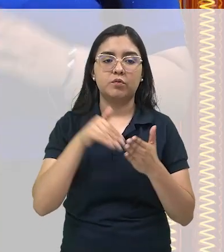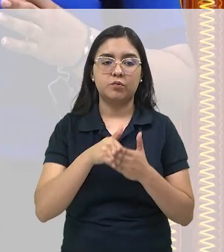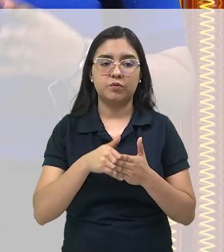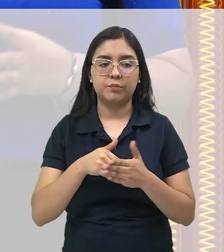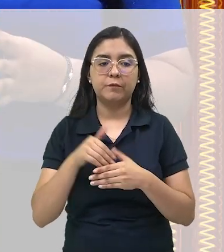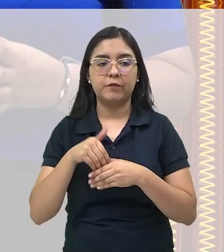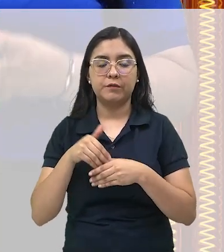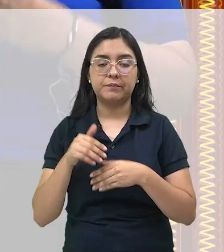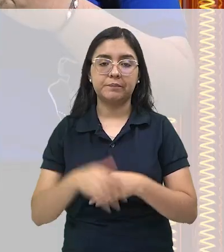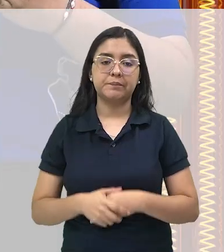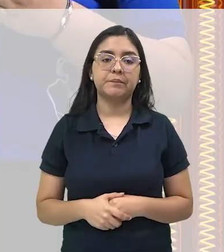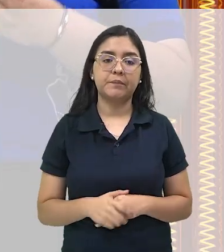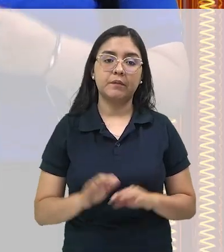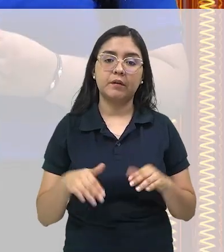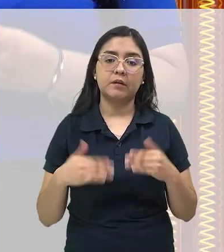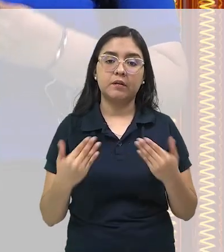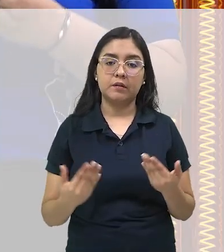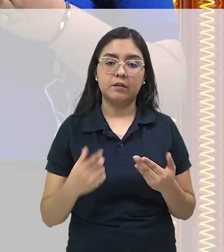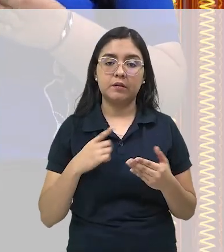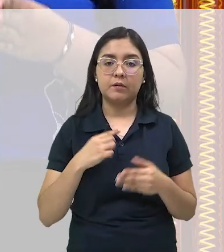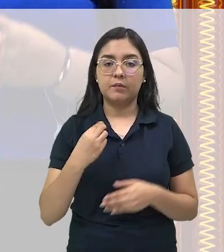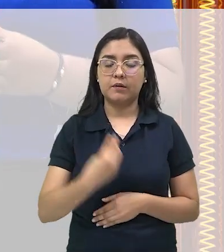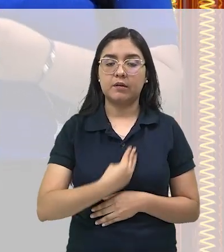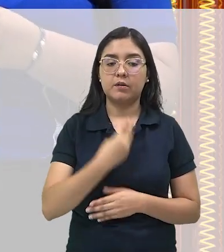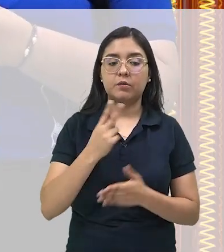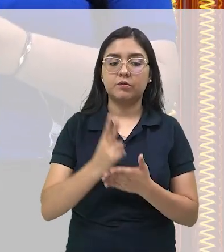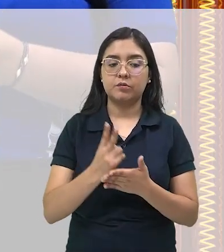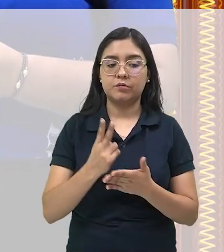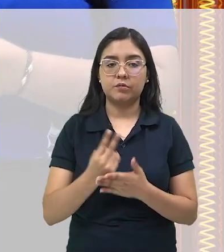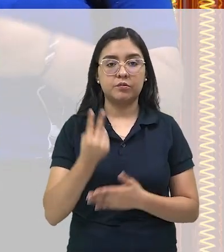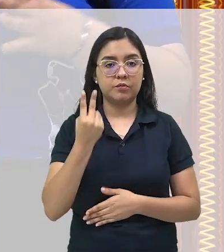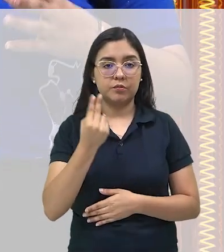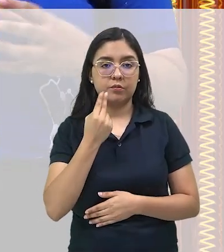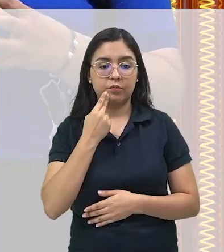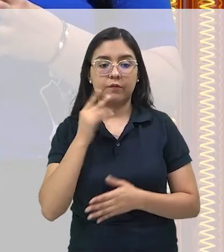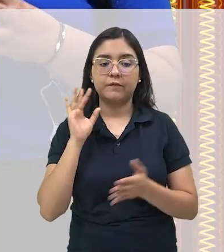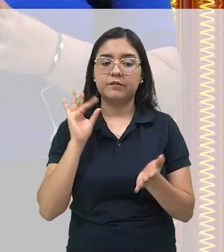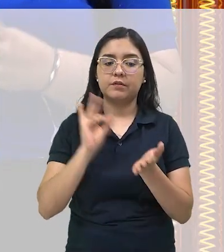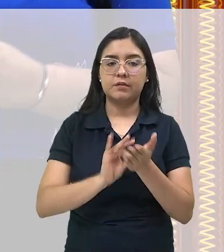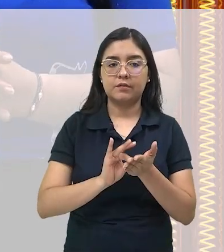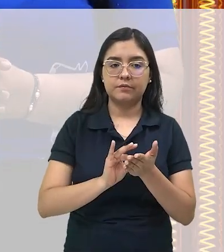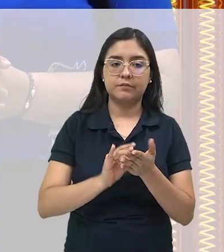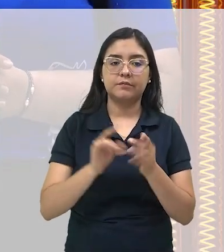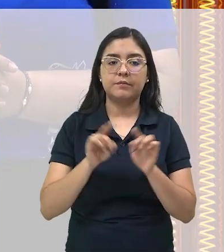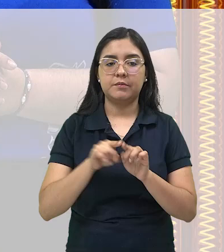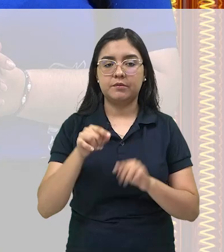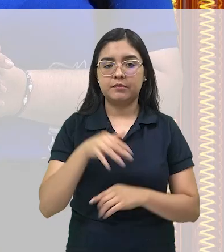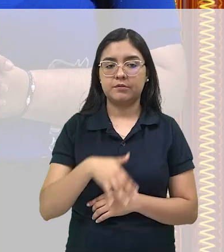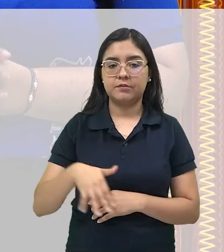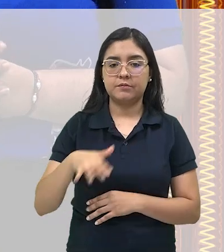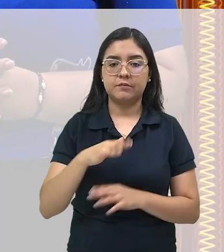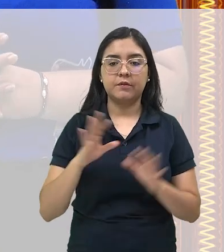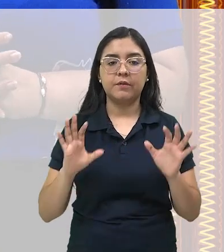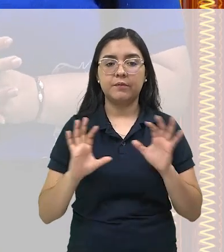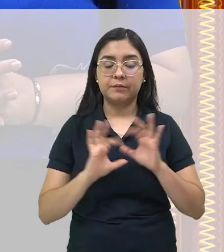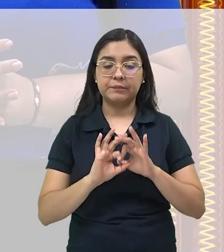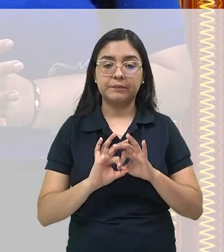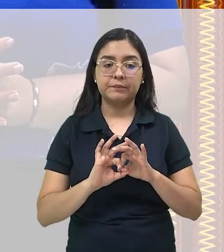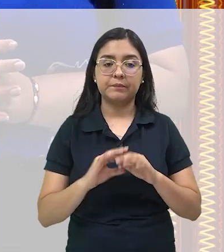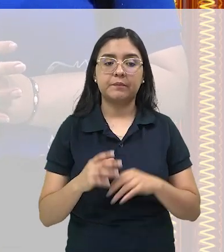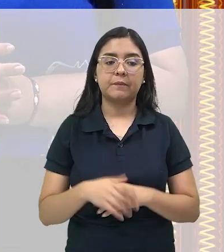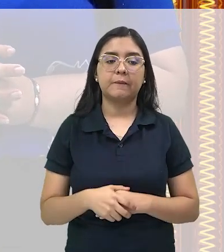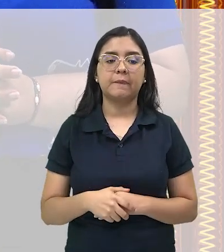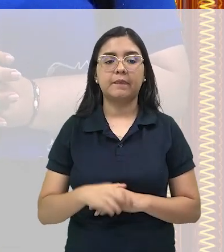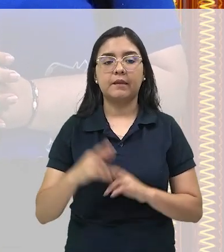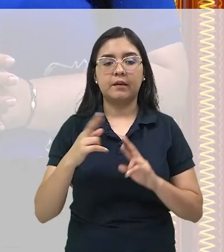tá ok? No entanto, o Canadá hoje permanece com os 2 idiomas oficiais e todo aquele território unido. A religião